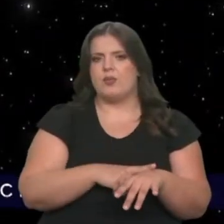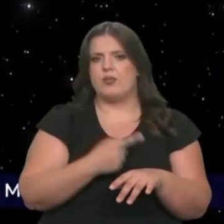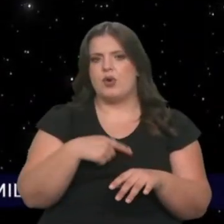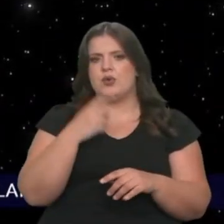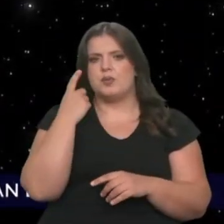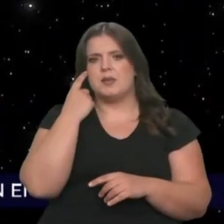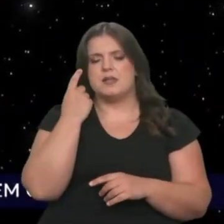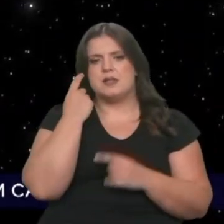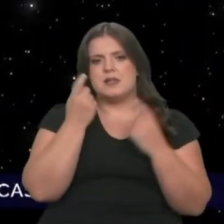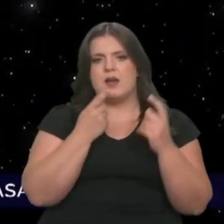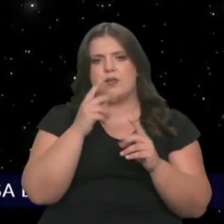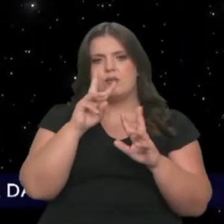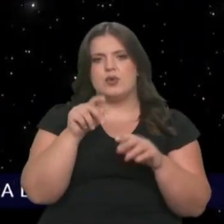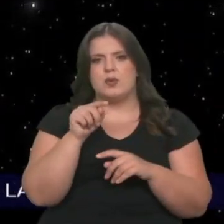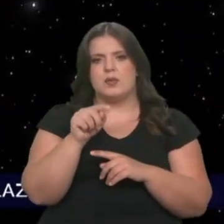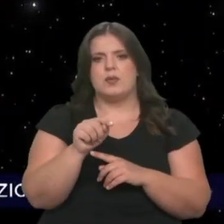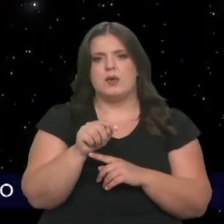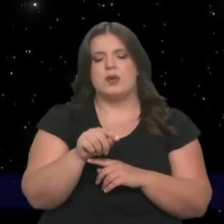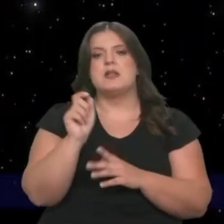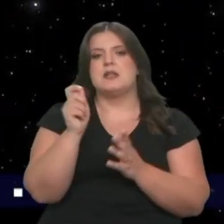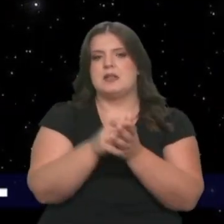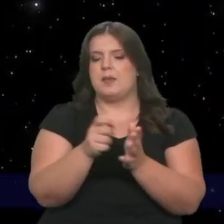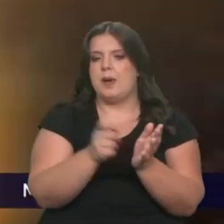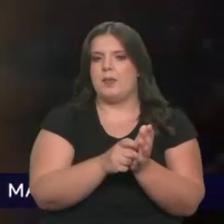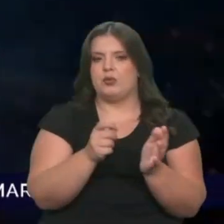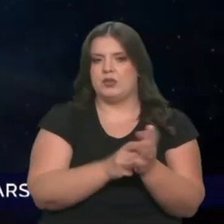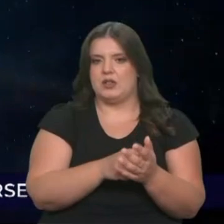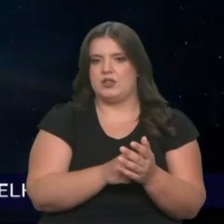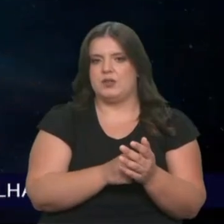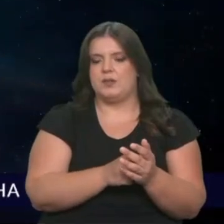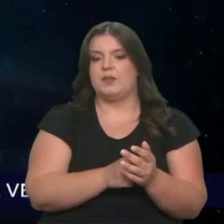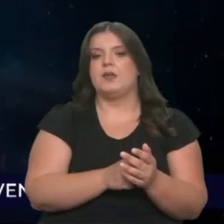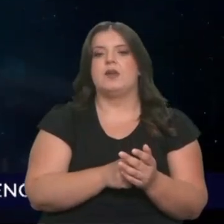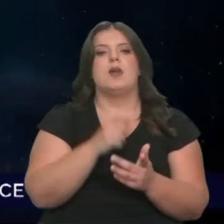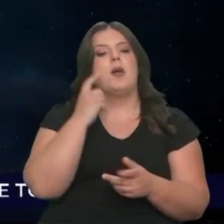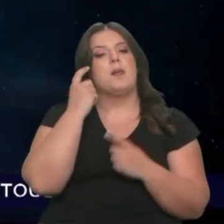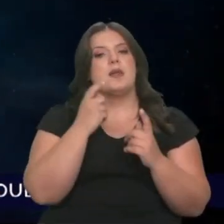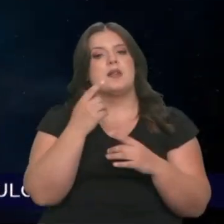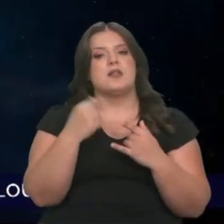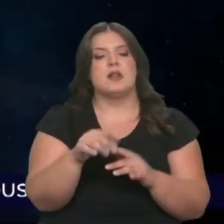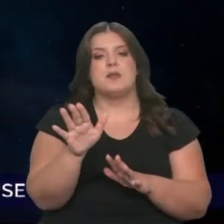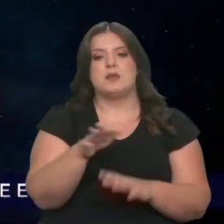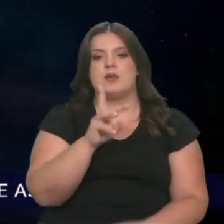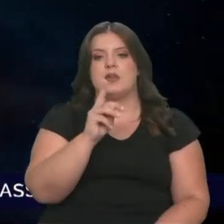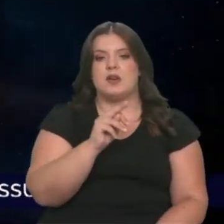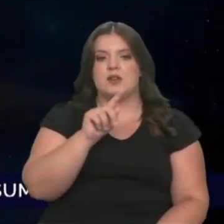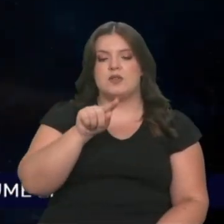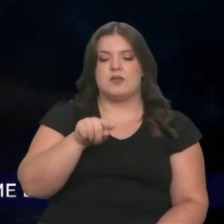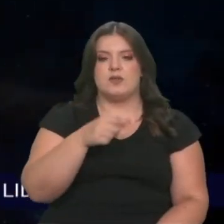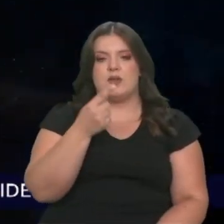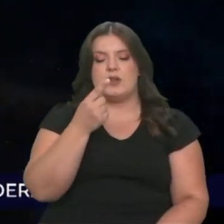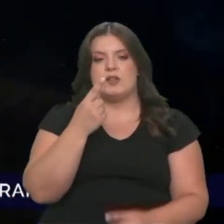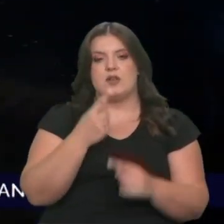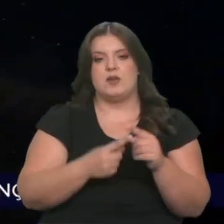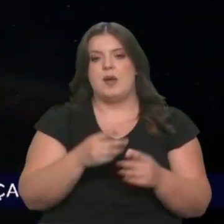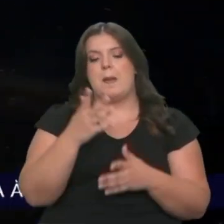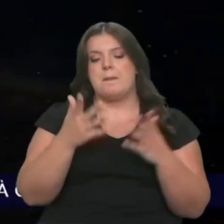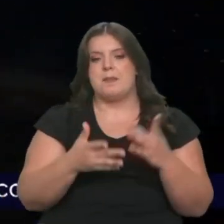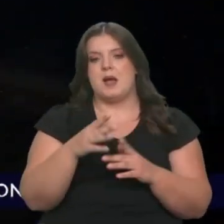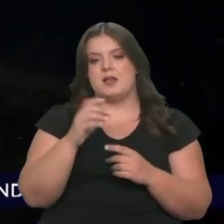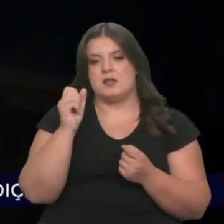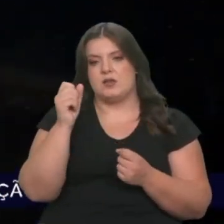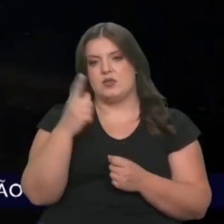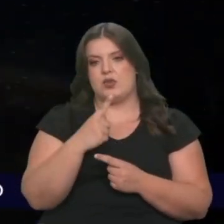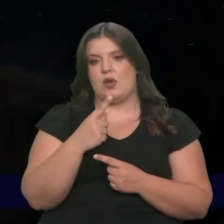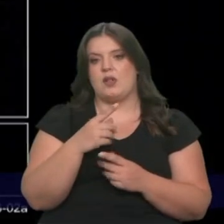pensávamos sobre esta estrela polar? E sim, é para tu anotares, Daniel. Pensávamos que tinha aproximadamente 3,5 vezes a massa do nosso Sol, 3,5 vezes,